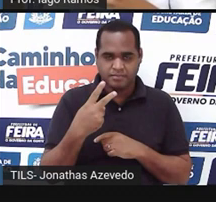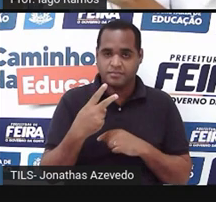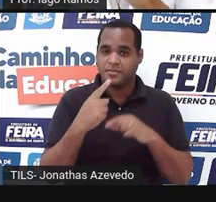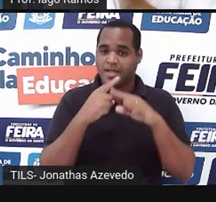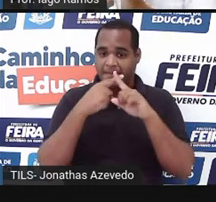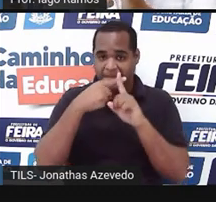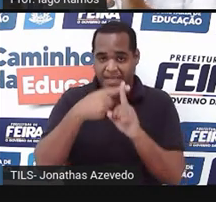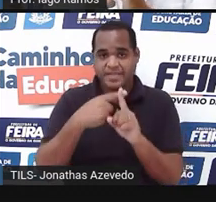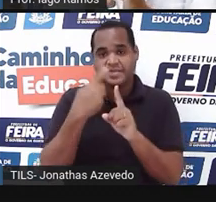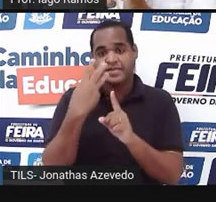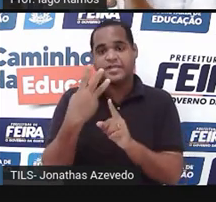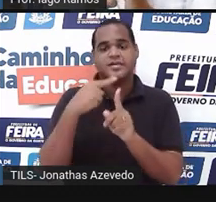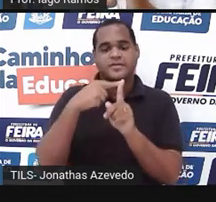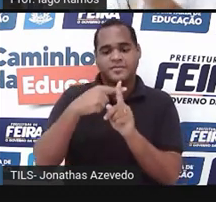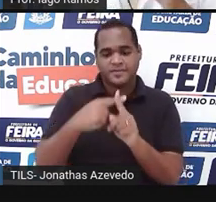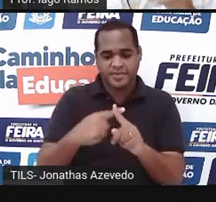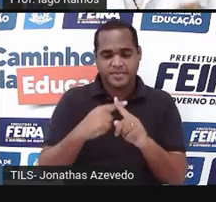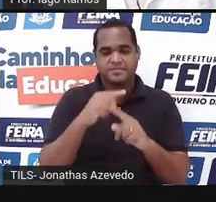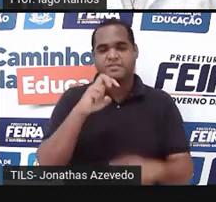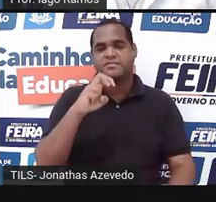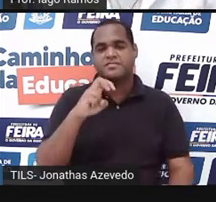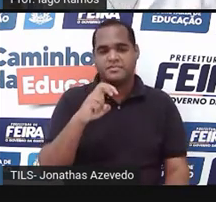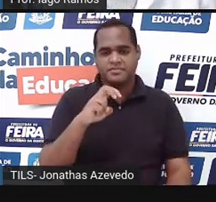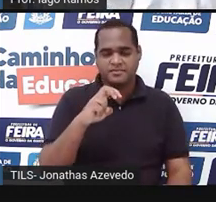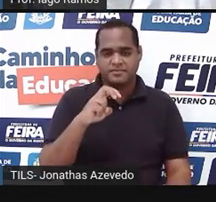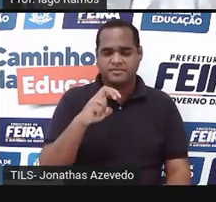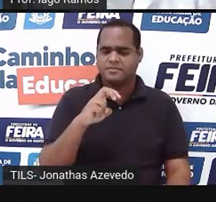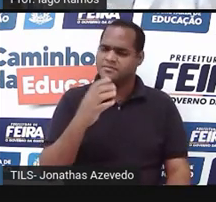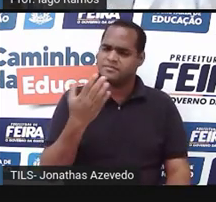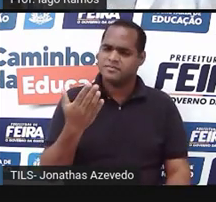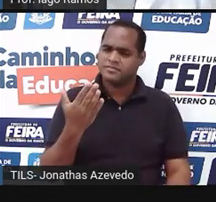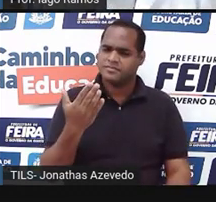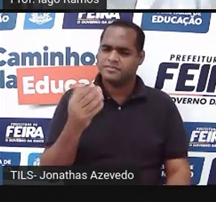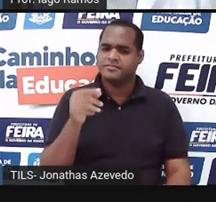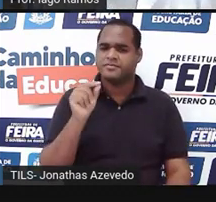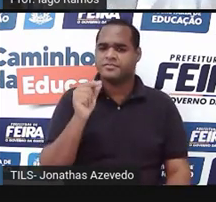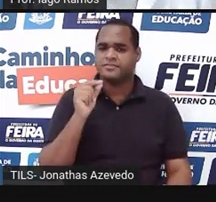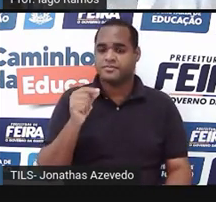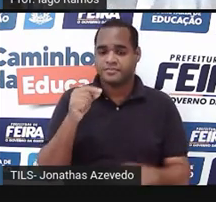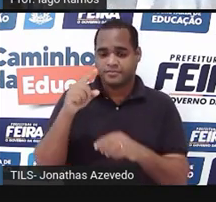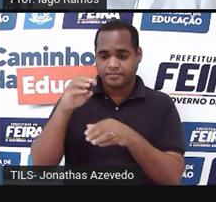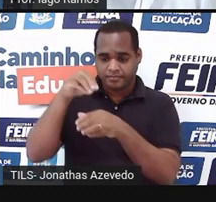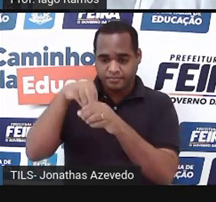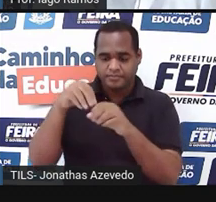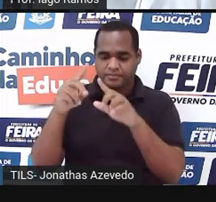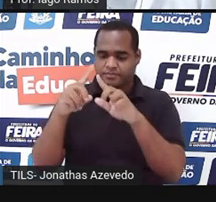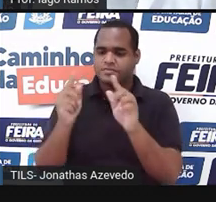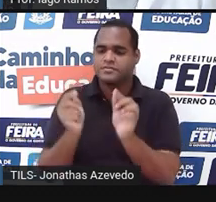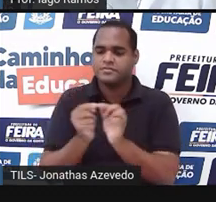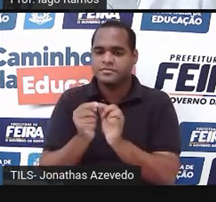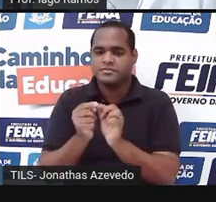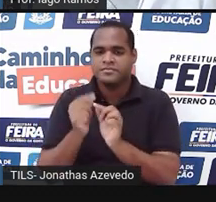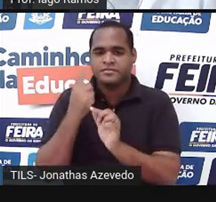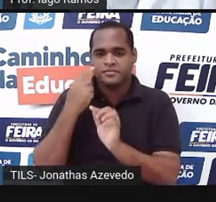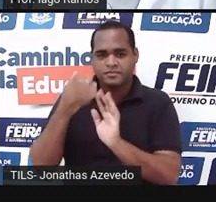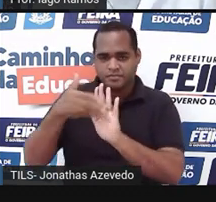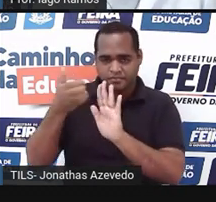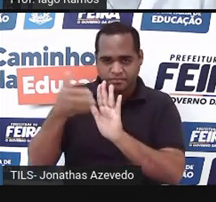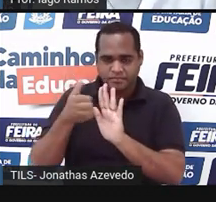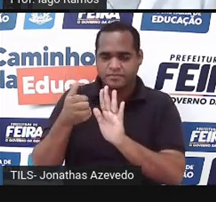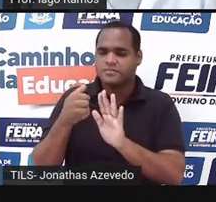o três vezes senhor tá se fosse um menos dentro do parênteses aqui fora apareceriam menos